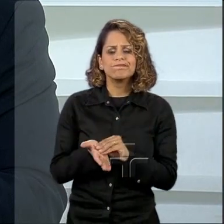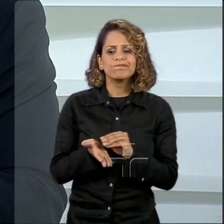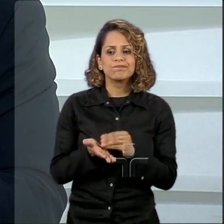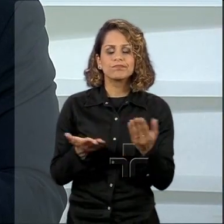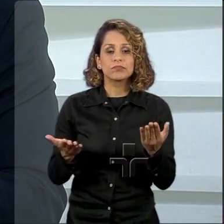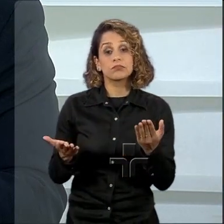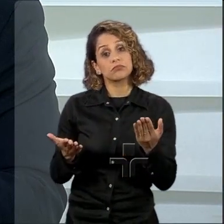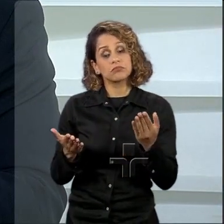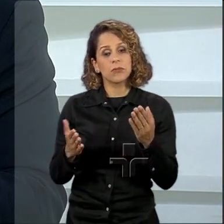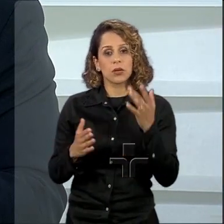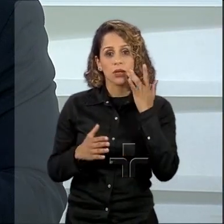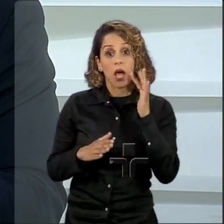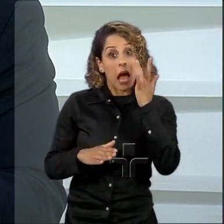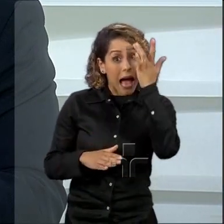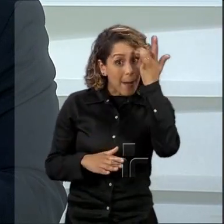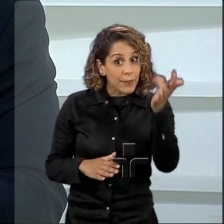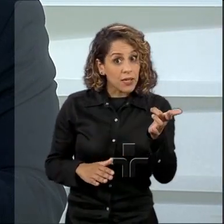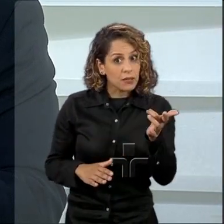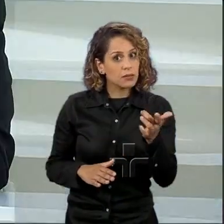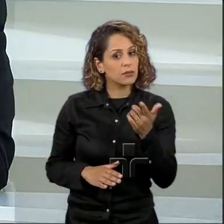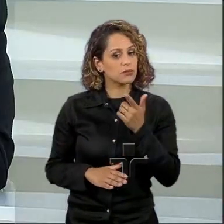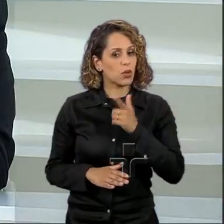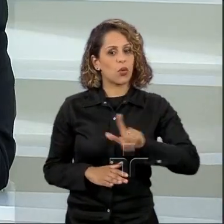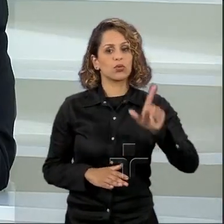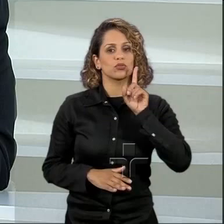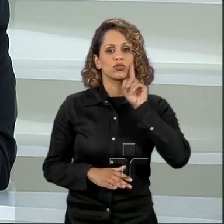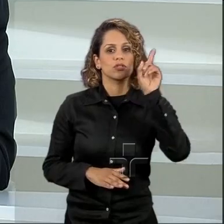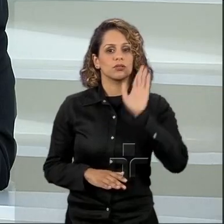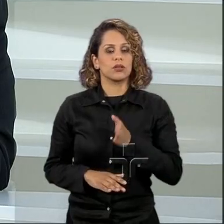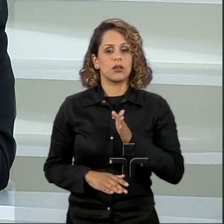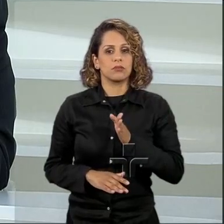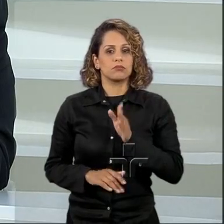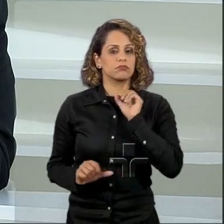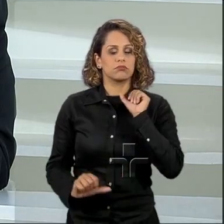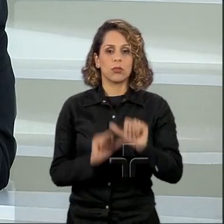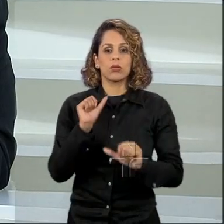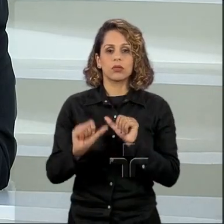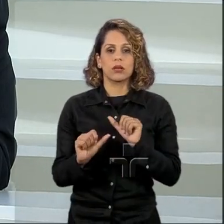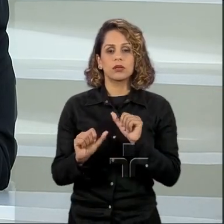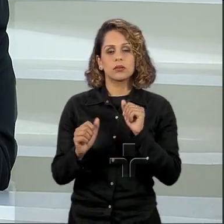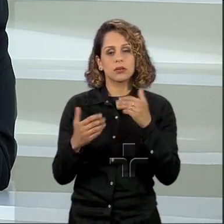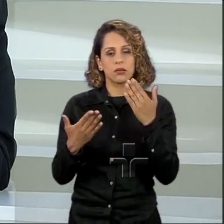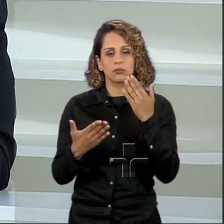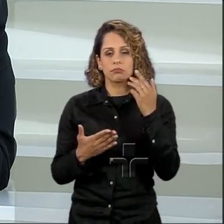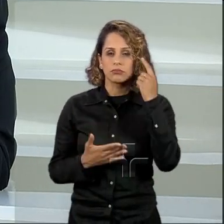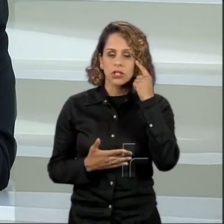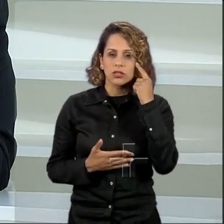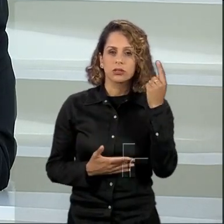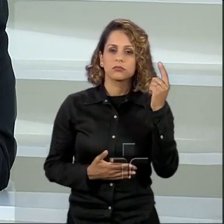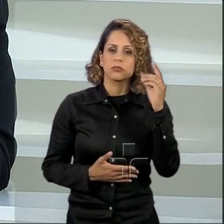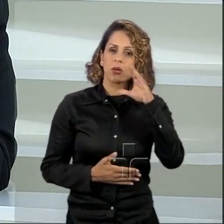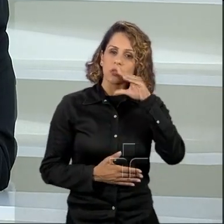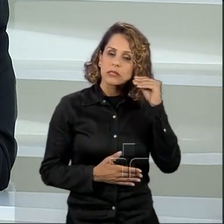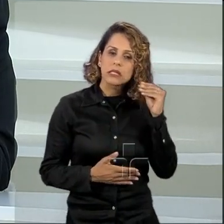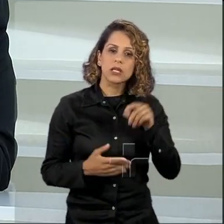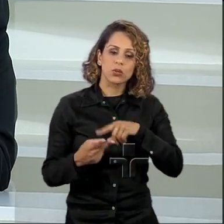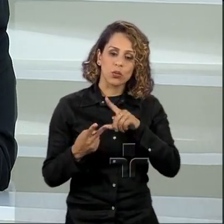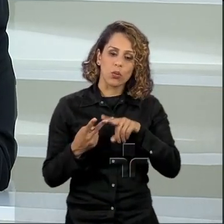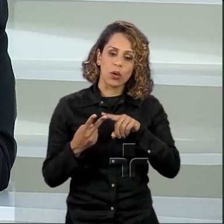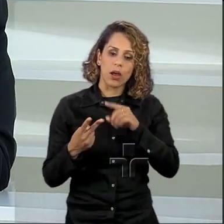mas... falando amanhã. Agora, amanhã já é outro dia. Então você tem que imaginar o Ciro, você tem que imaginar de algumas pessoas que estavam na campanha da Marina, você